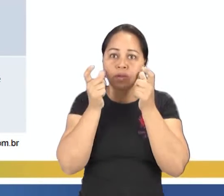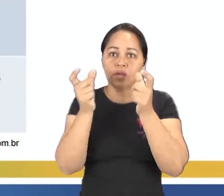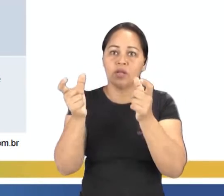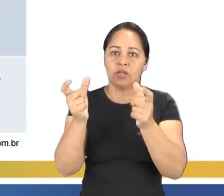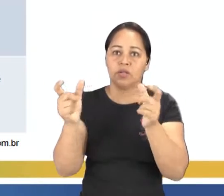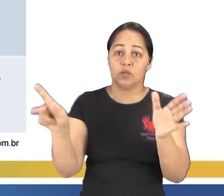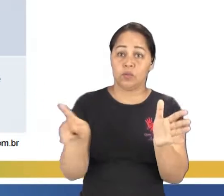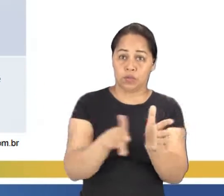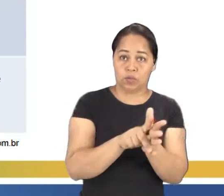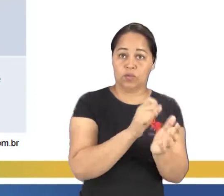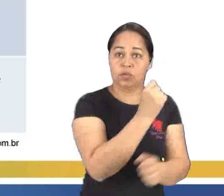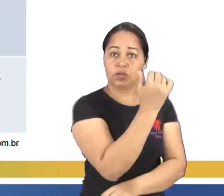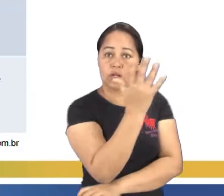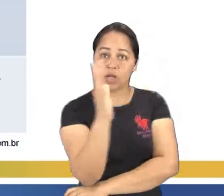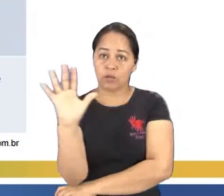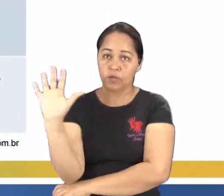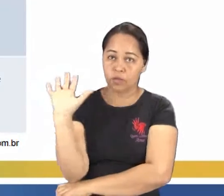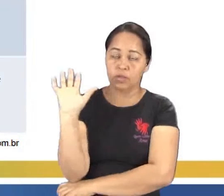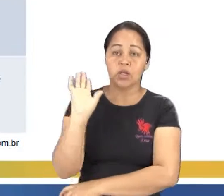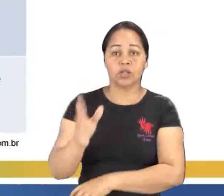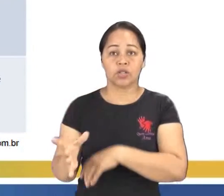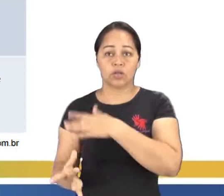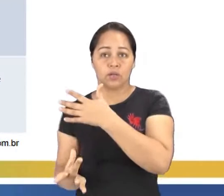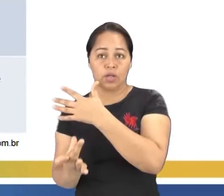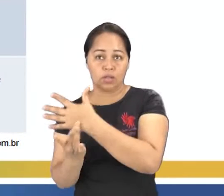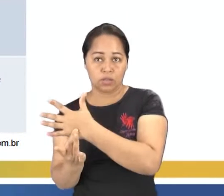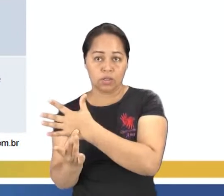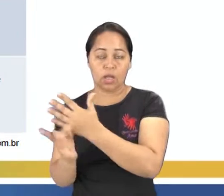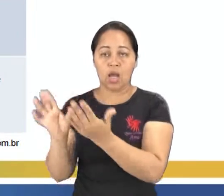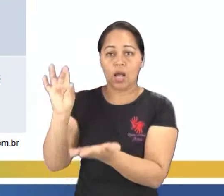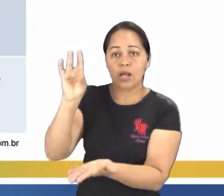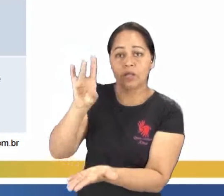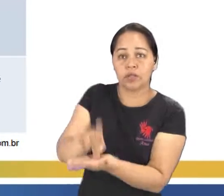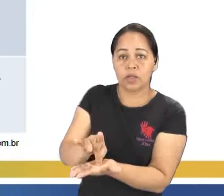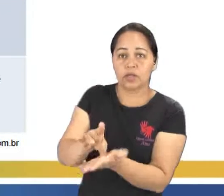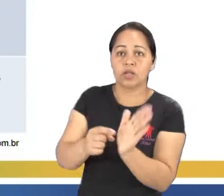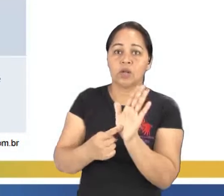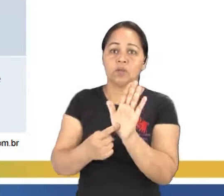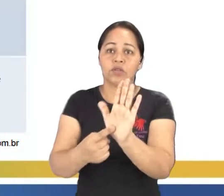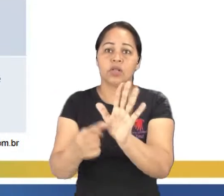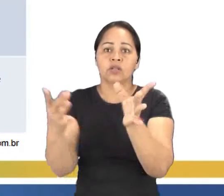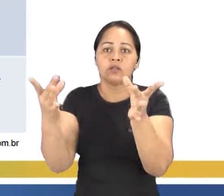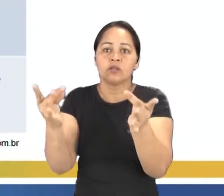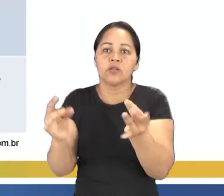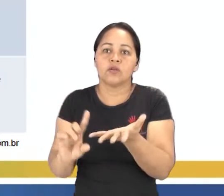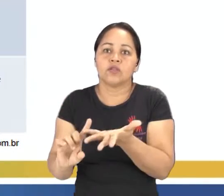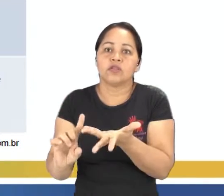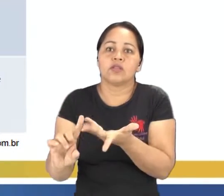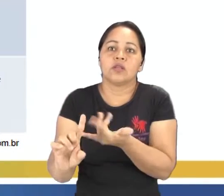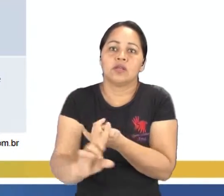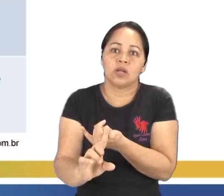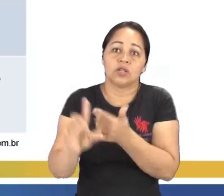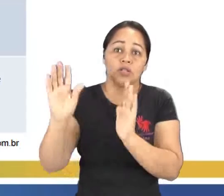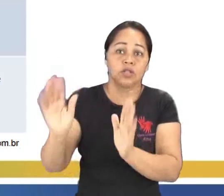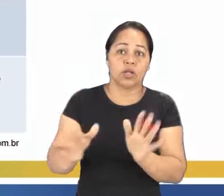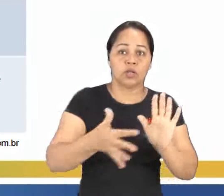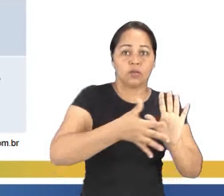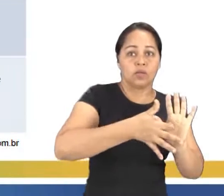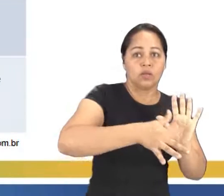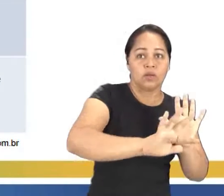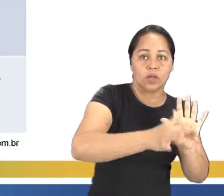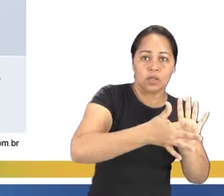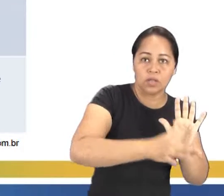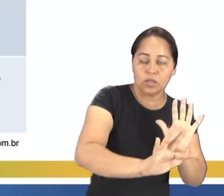natureza. No realismo, a realidade era retratada por meio de descrição de detalhes. No naturalismo,